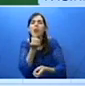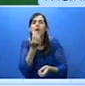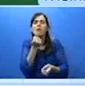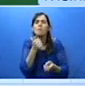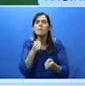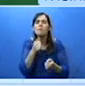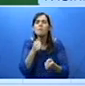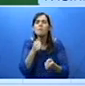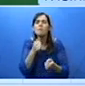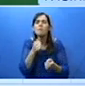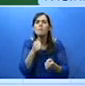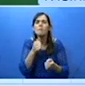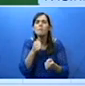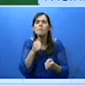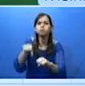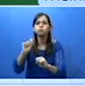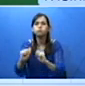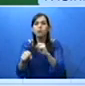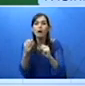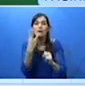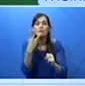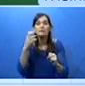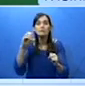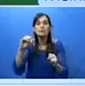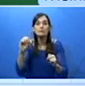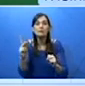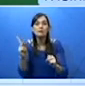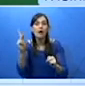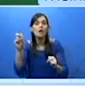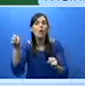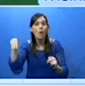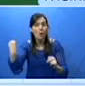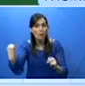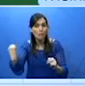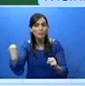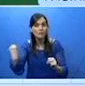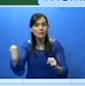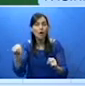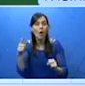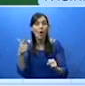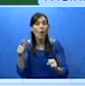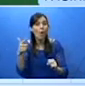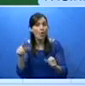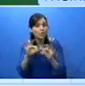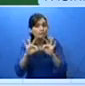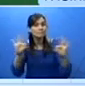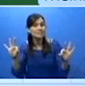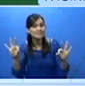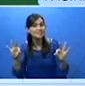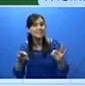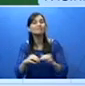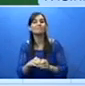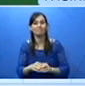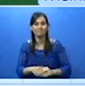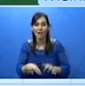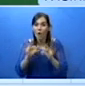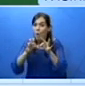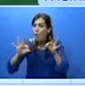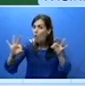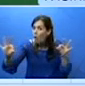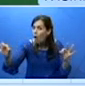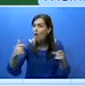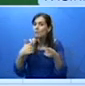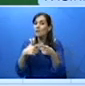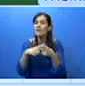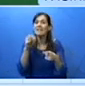percorrer 30 quilômetros. Então aqui nós temos outra unidade de medida. Lá nós temos os centímetros e aqui a gente